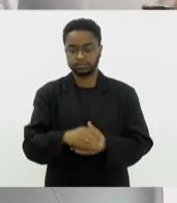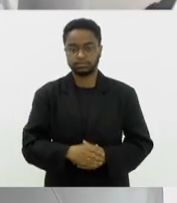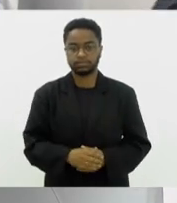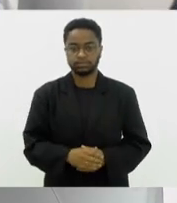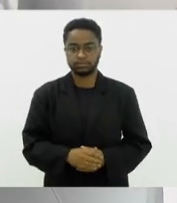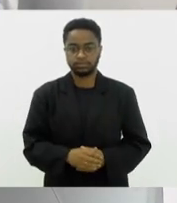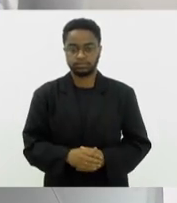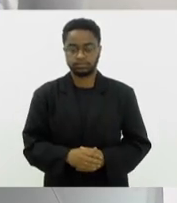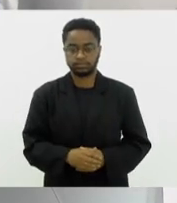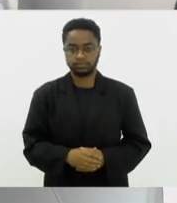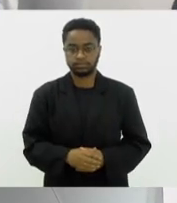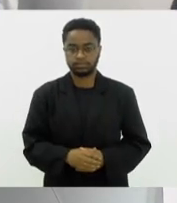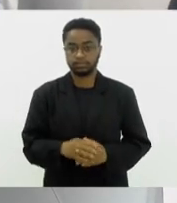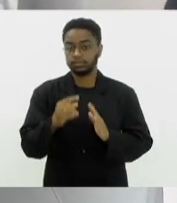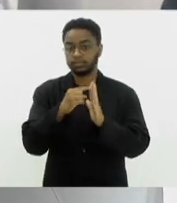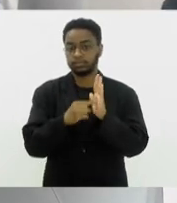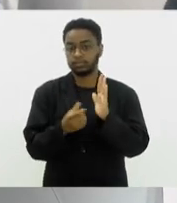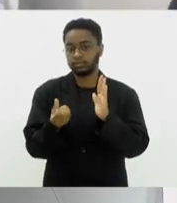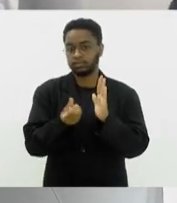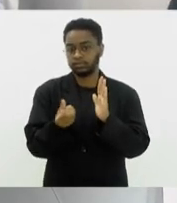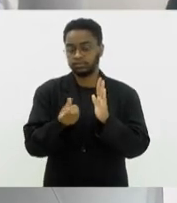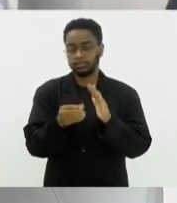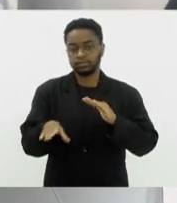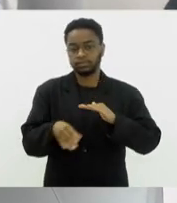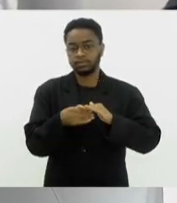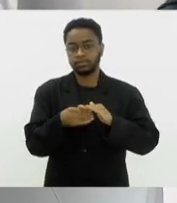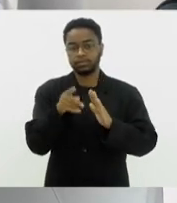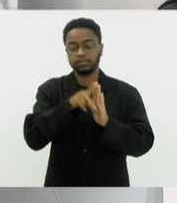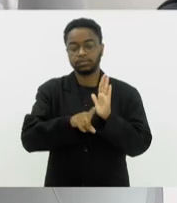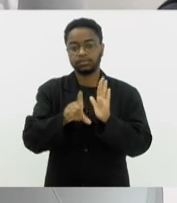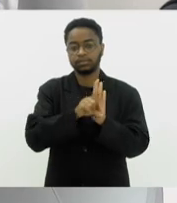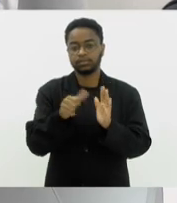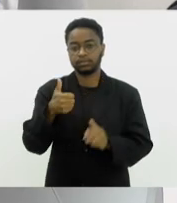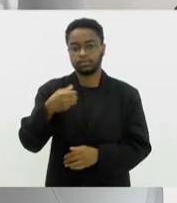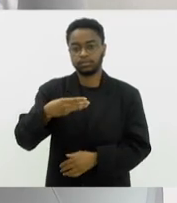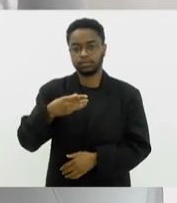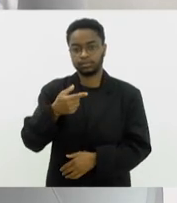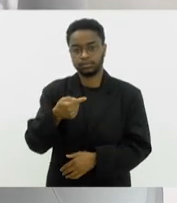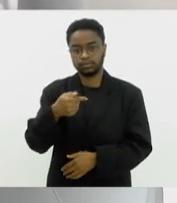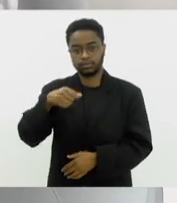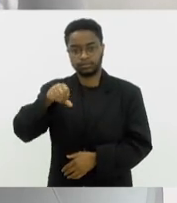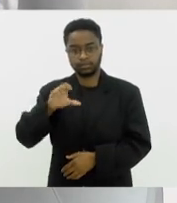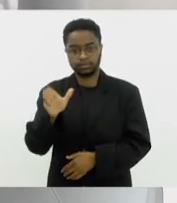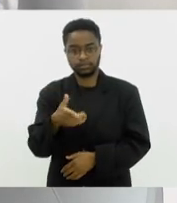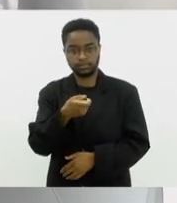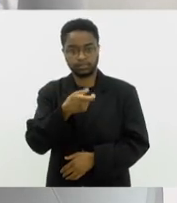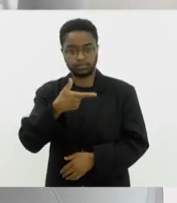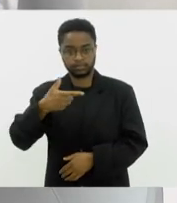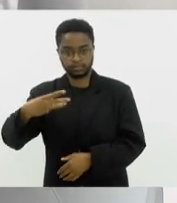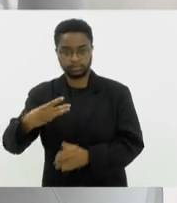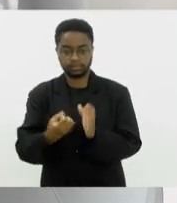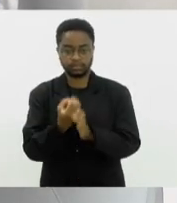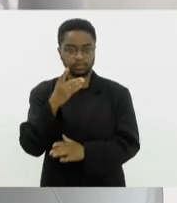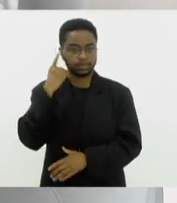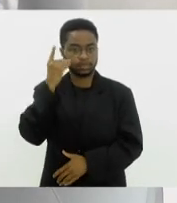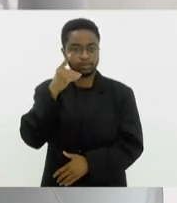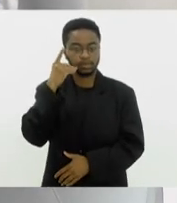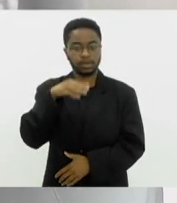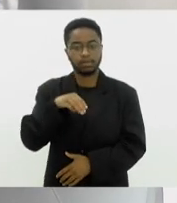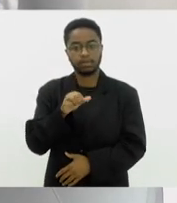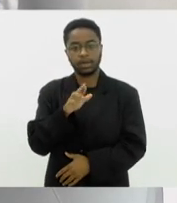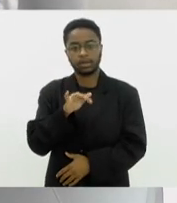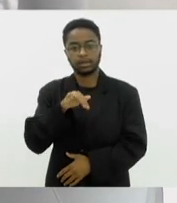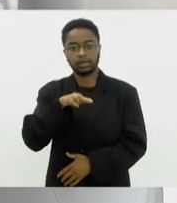aprovado. Item 6 da pauta, emendas de plenário ao projeto de lei 1379 de 2023, de autoria da deputada